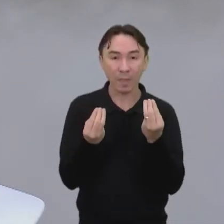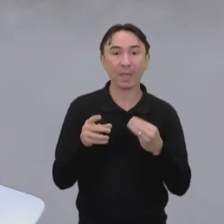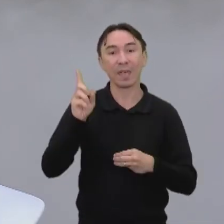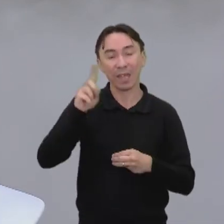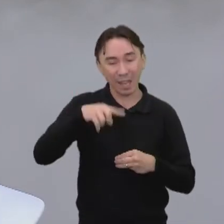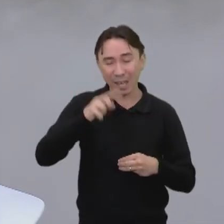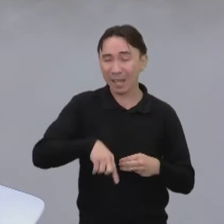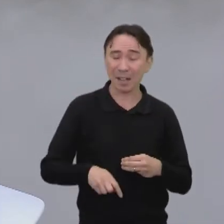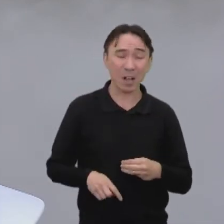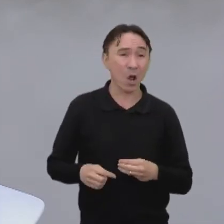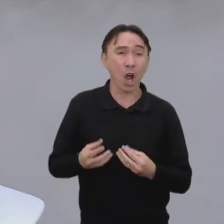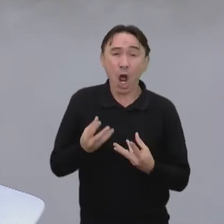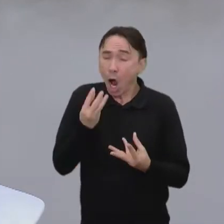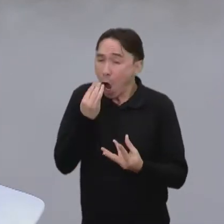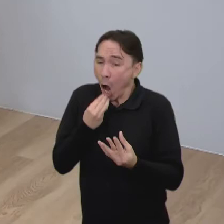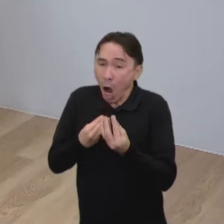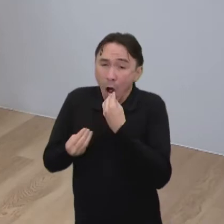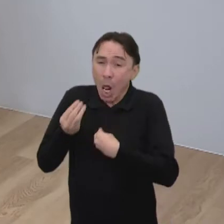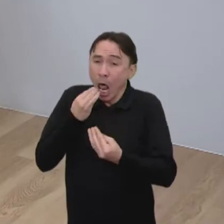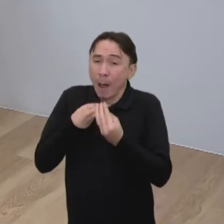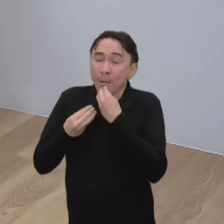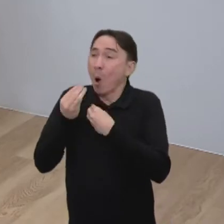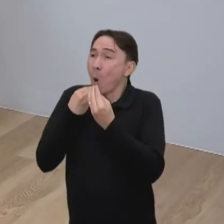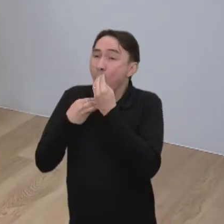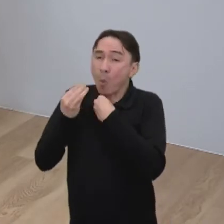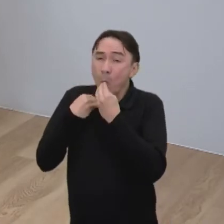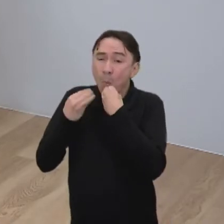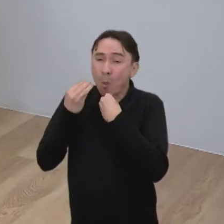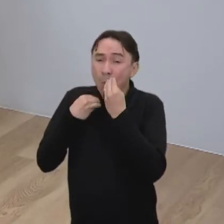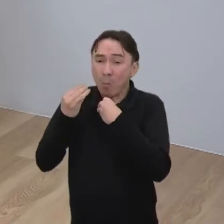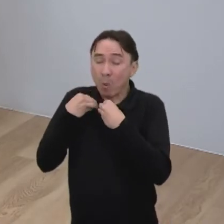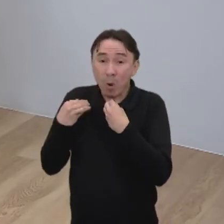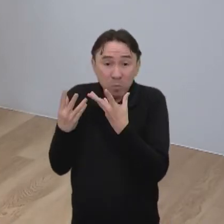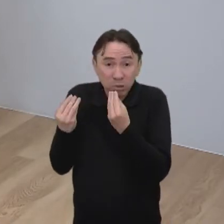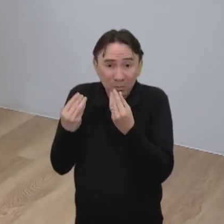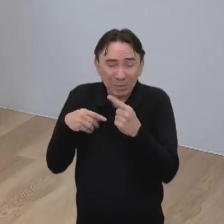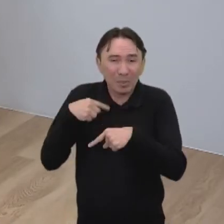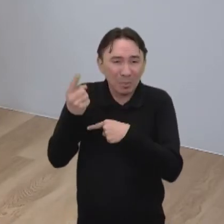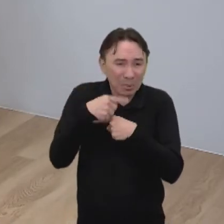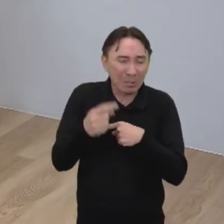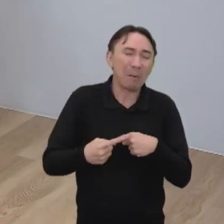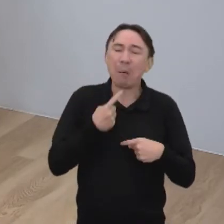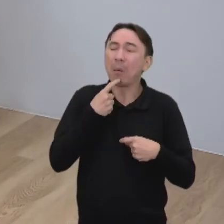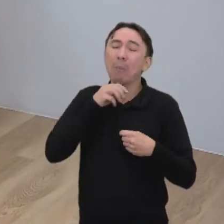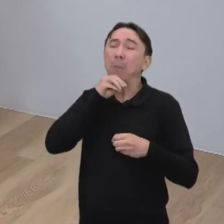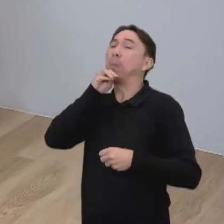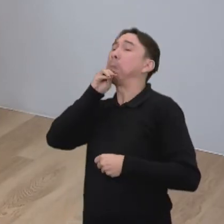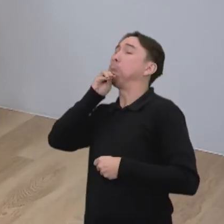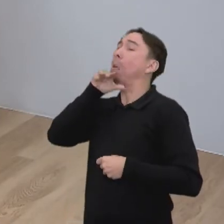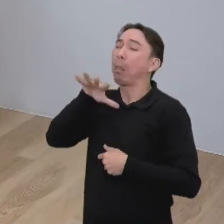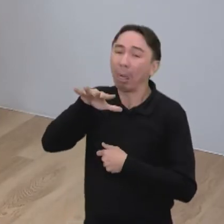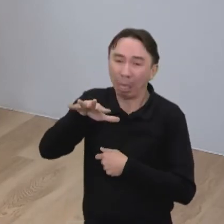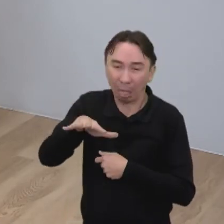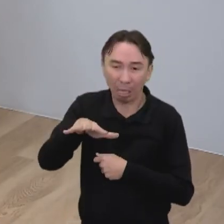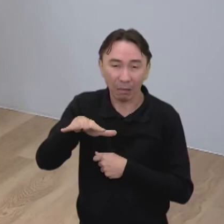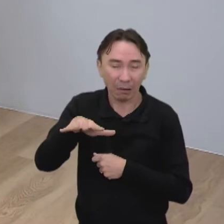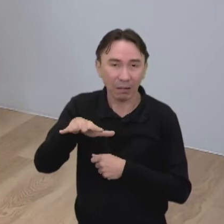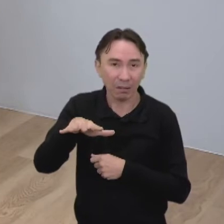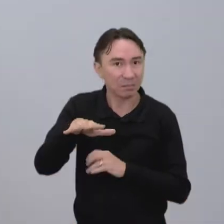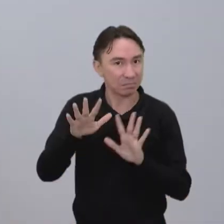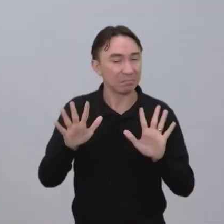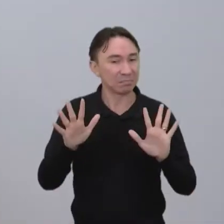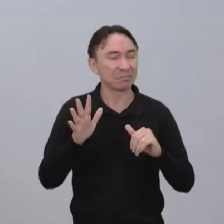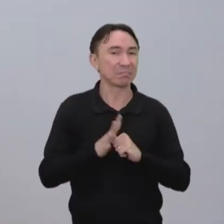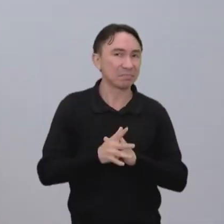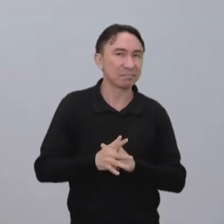de alimento e essa compensação em acarretar o vômito. Perfeito. Então, fundamentalmente, digamos, a bulimia